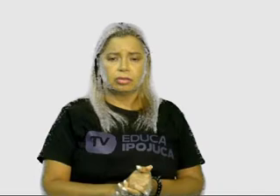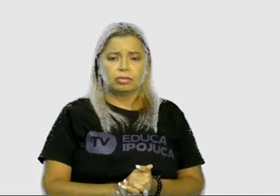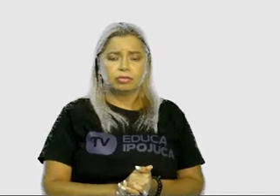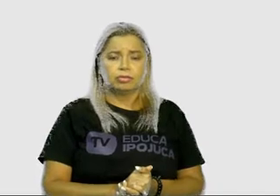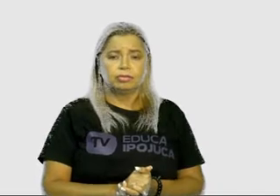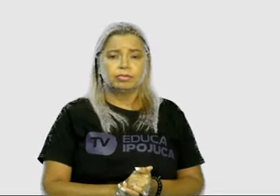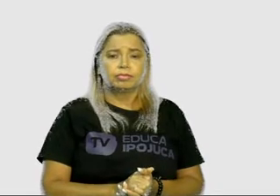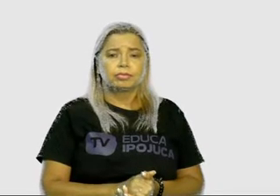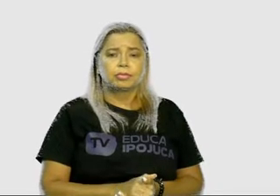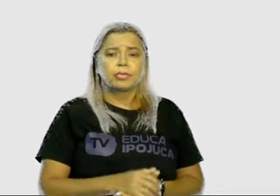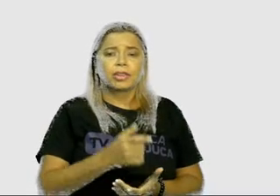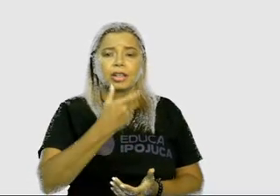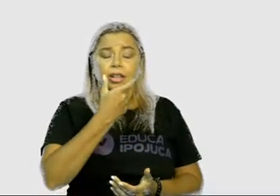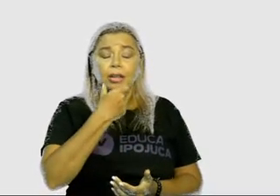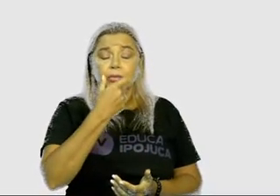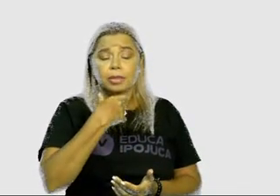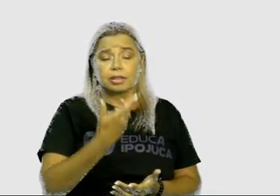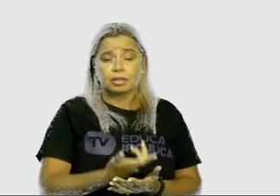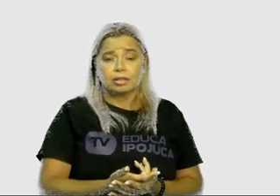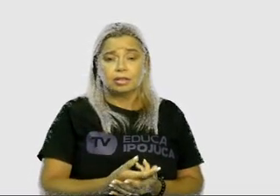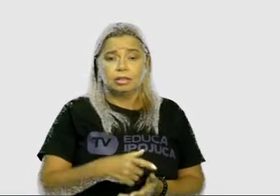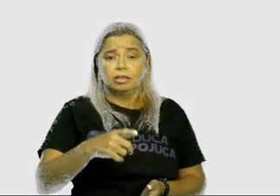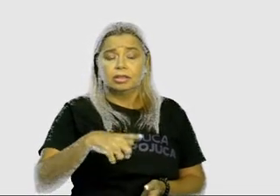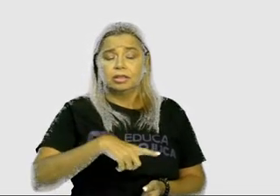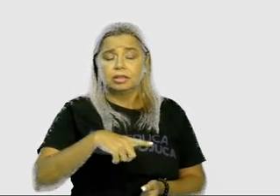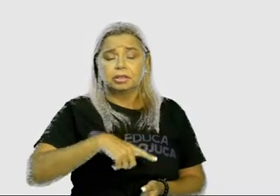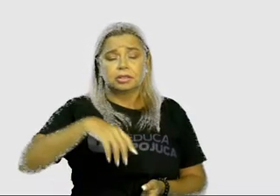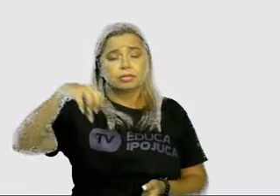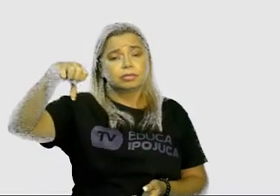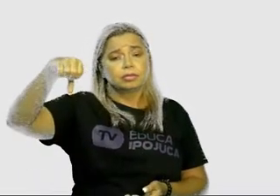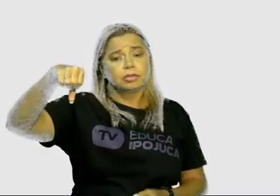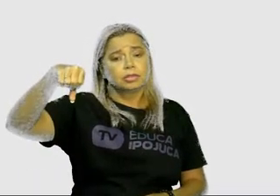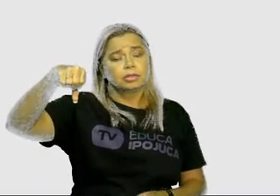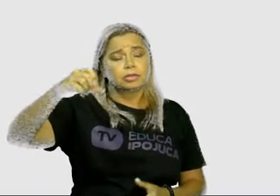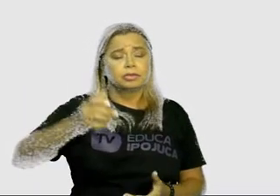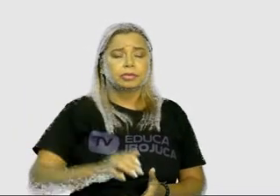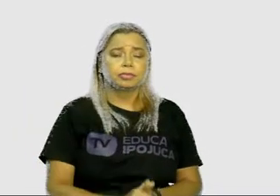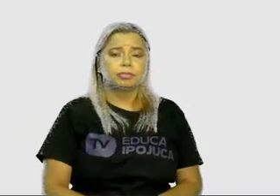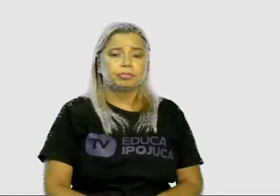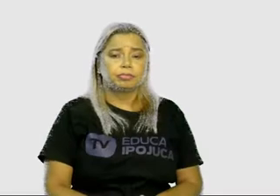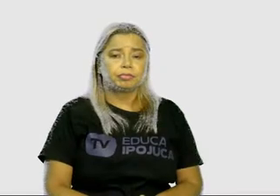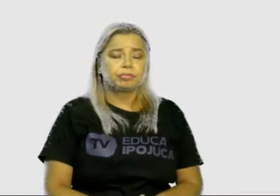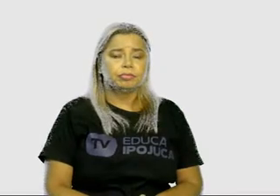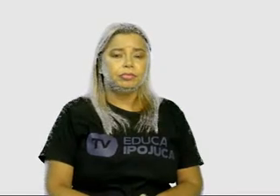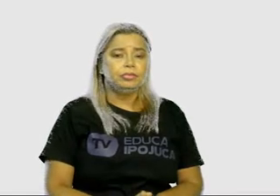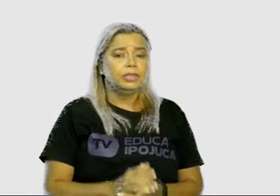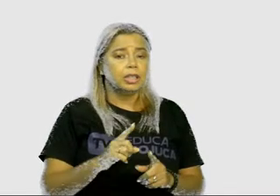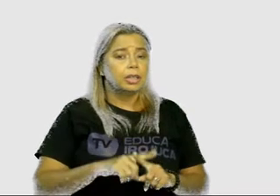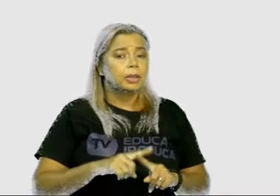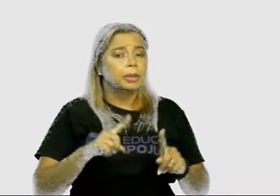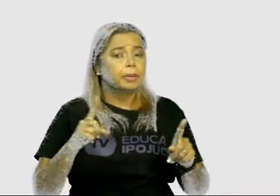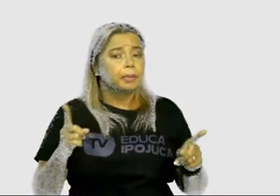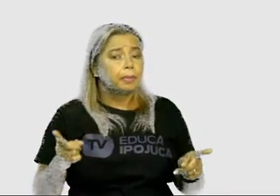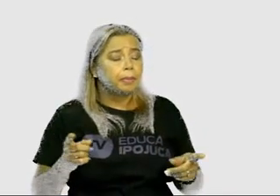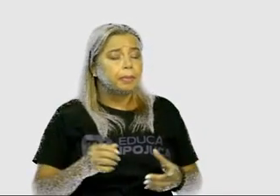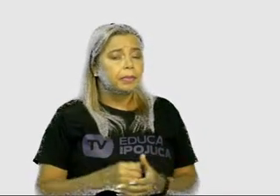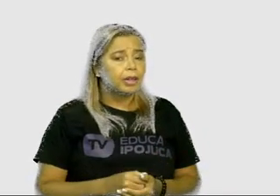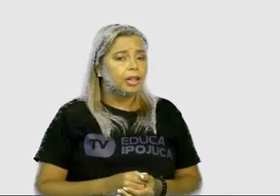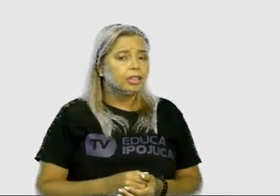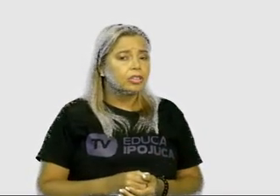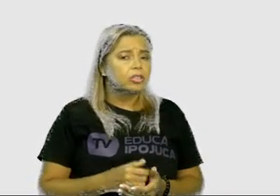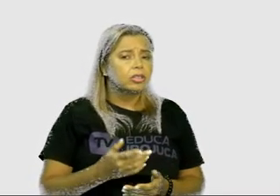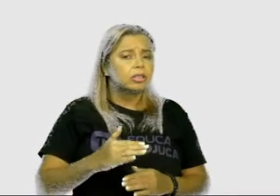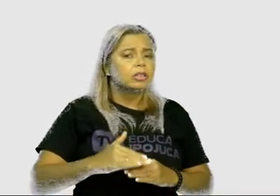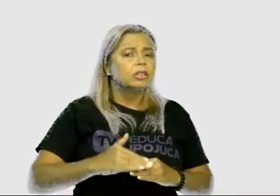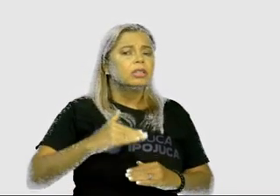É a maçã com 9. A maçã só tem 9 quantidades. Já, qual das frutas tem